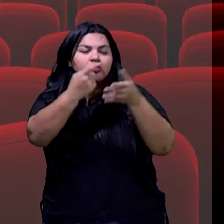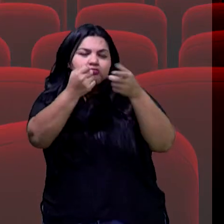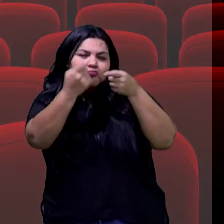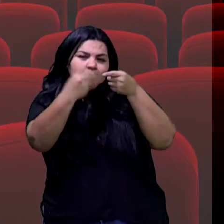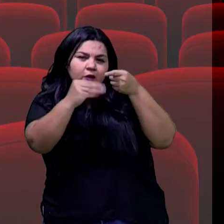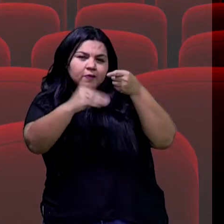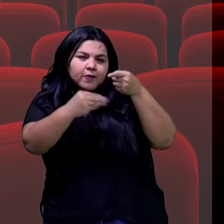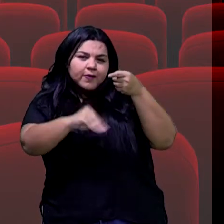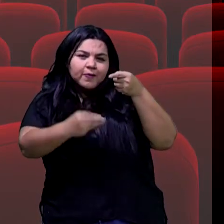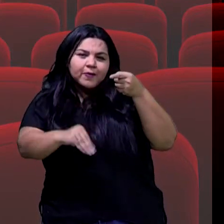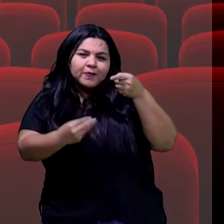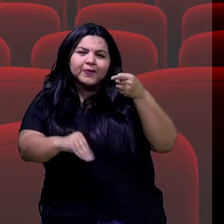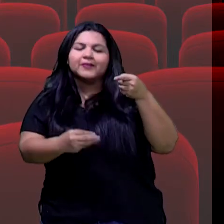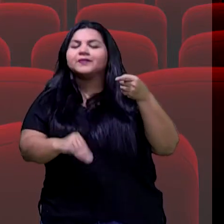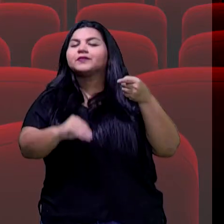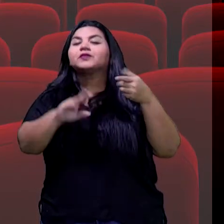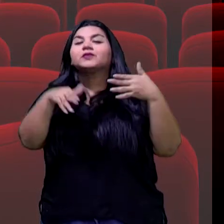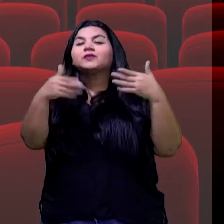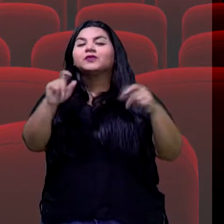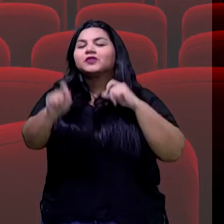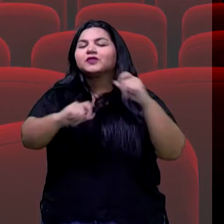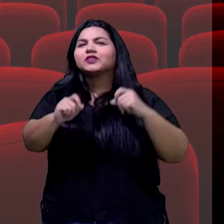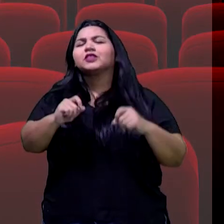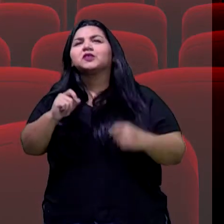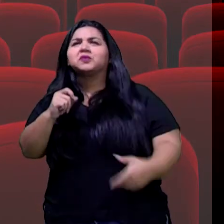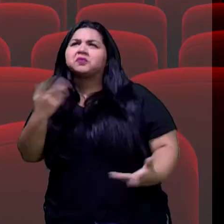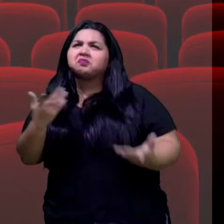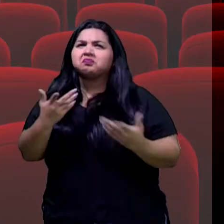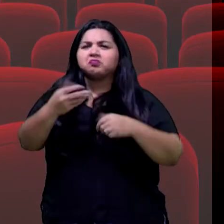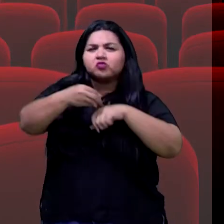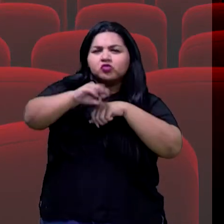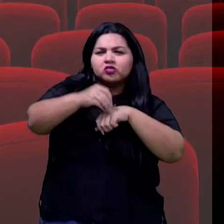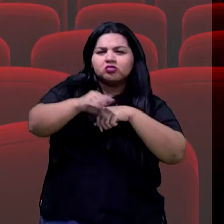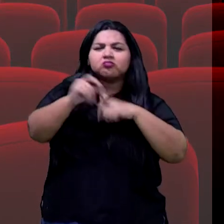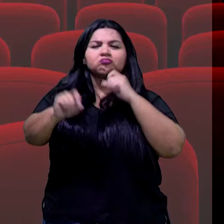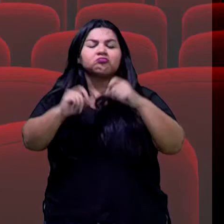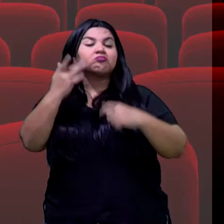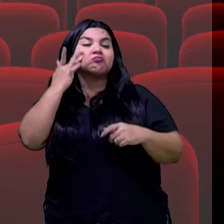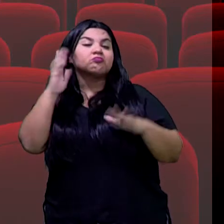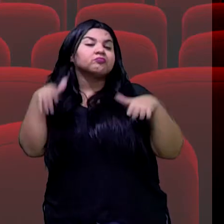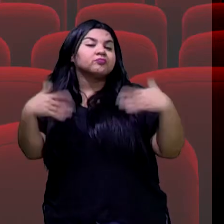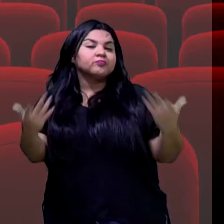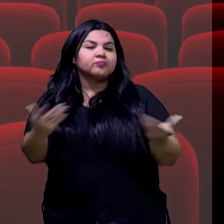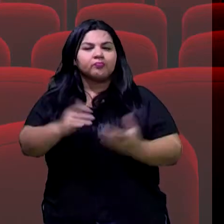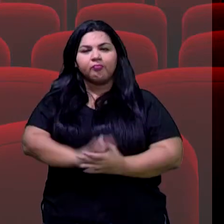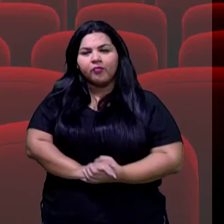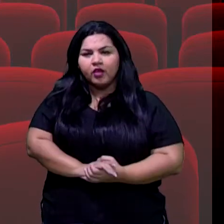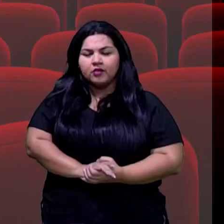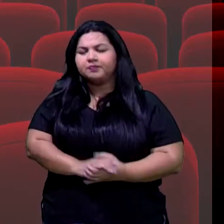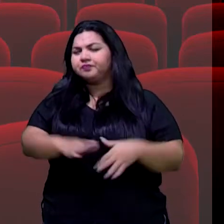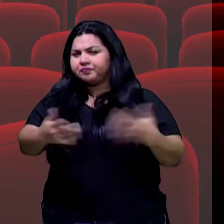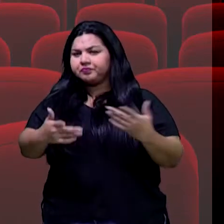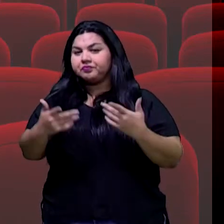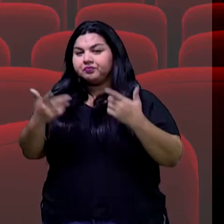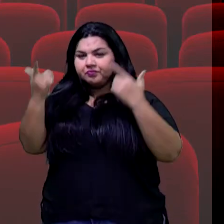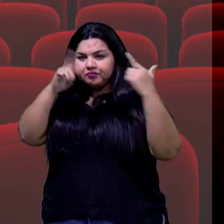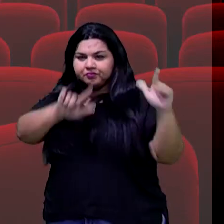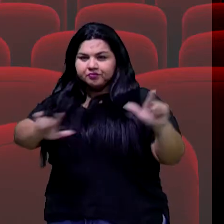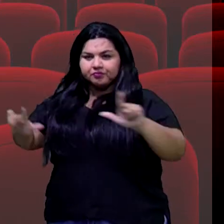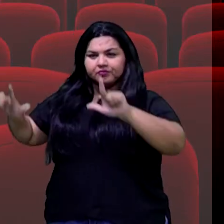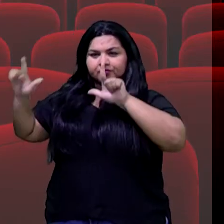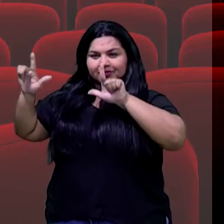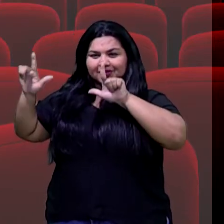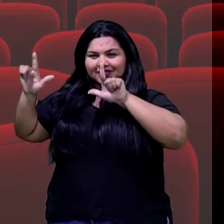próximas temáticas, não é? O que vocês estão achando dessa sugestão de filme? E olha só, gente, só lembrando que eu vou deixar na tela para vocês de